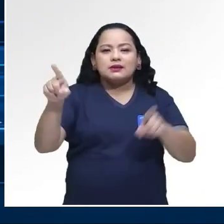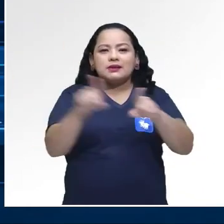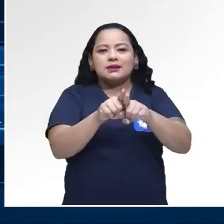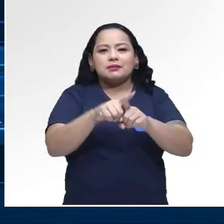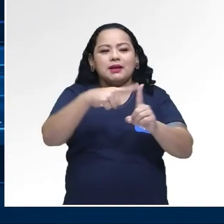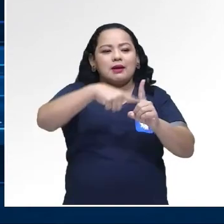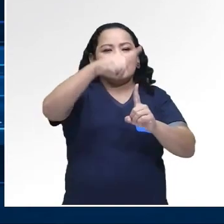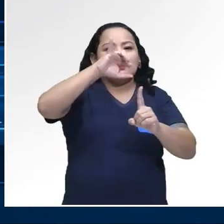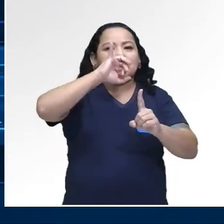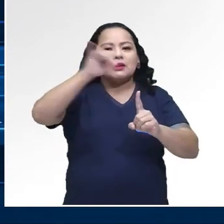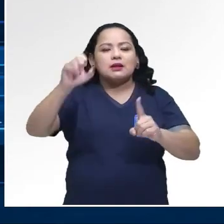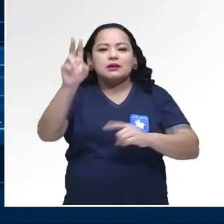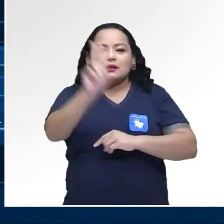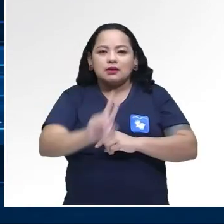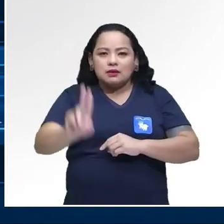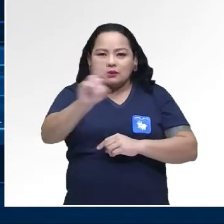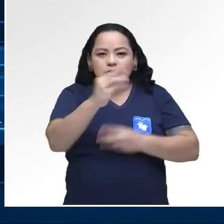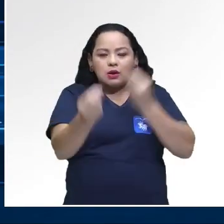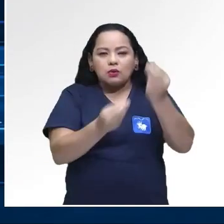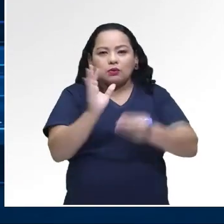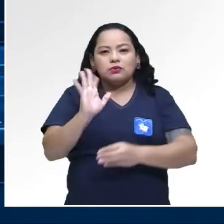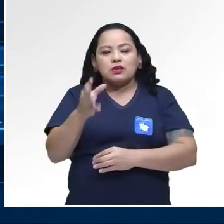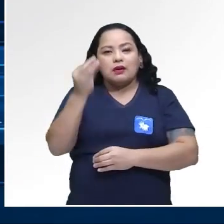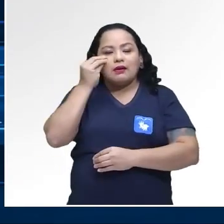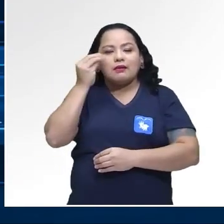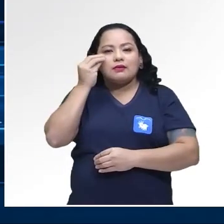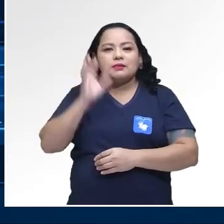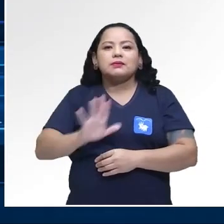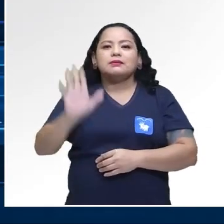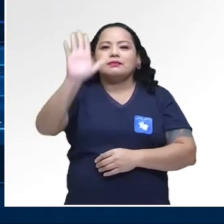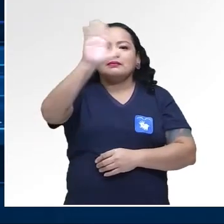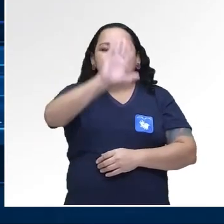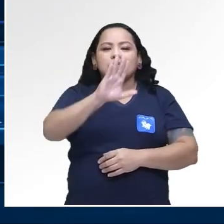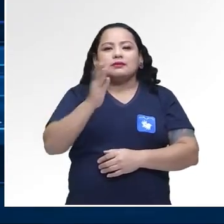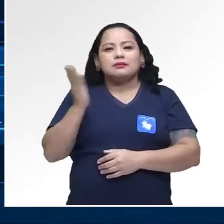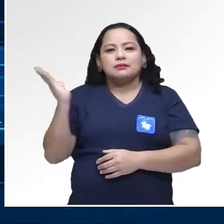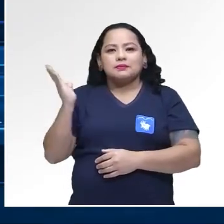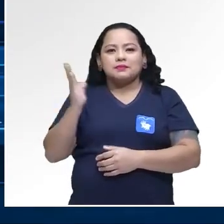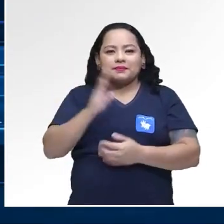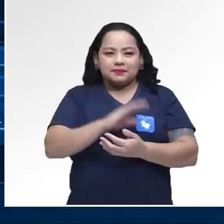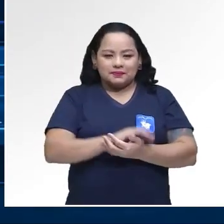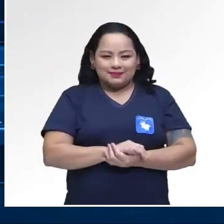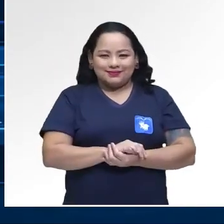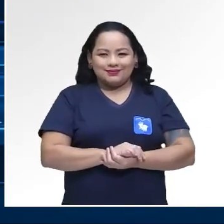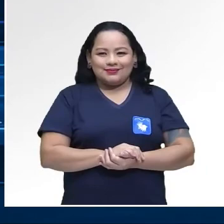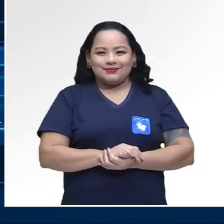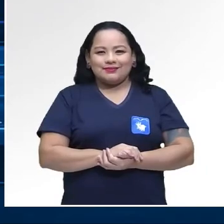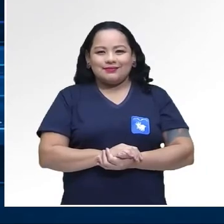termoelétricas que são utilizadas, como a gente observa aqui na sua representação.